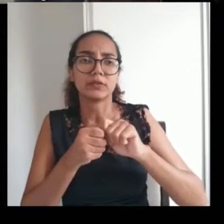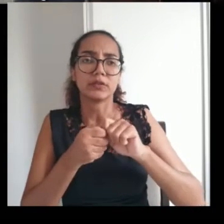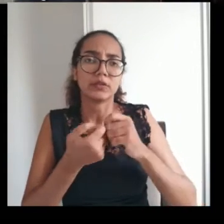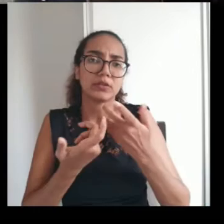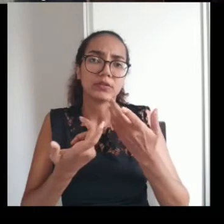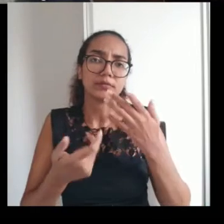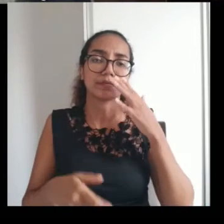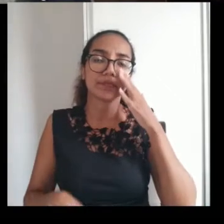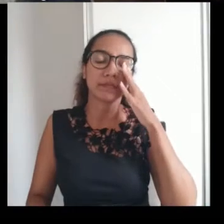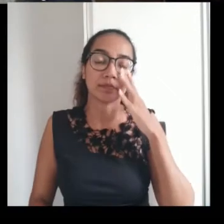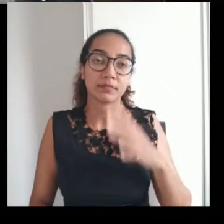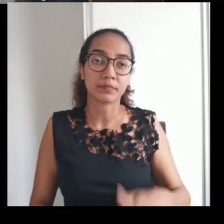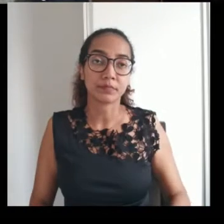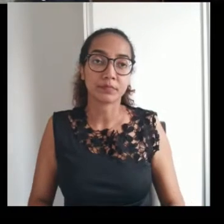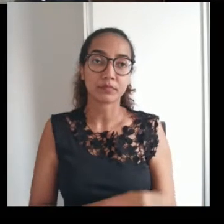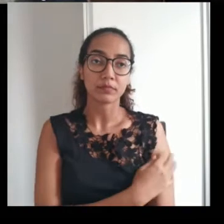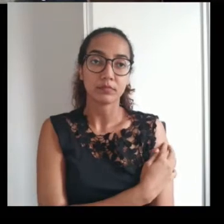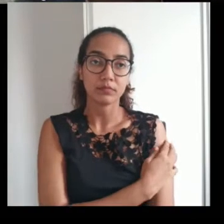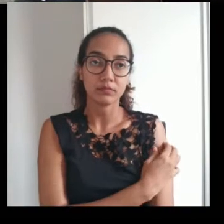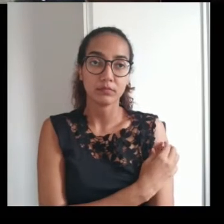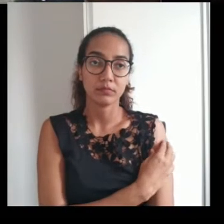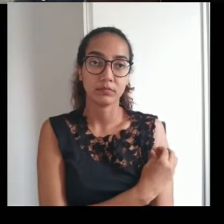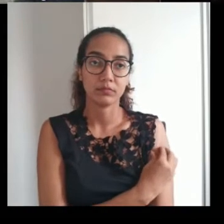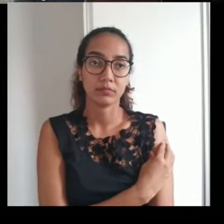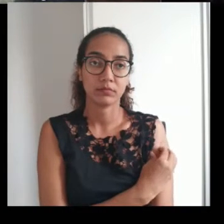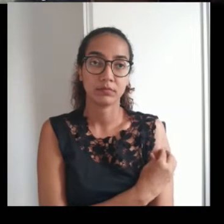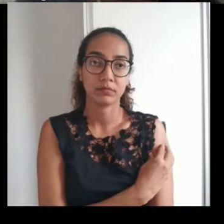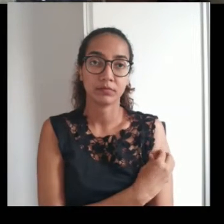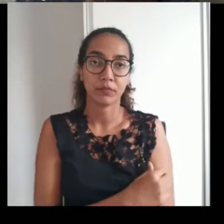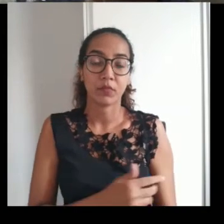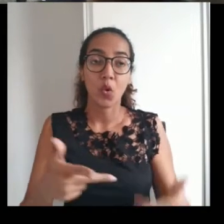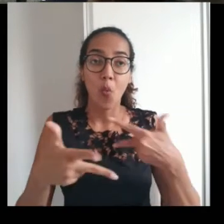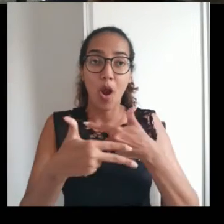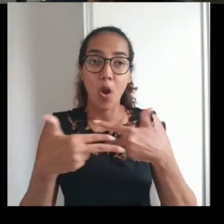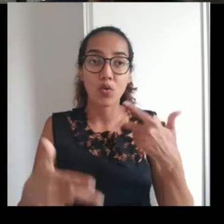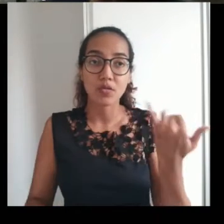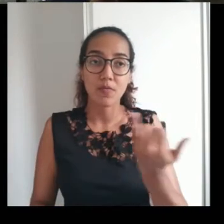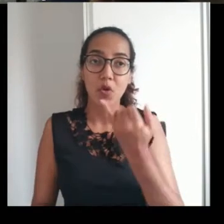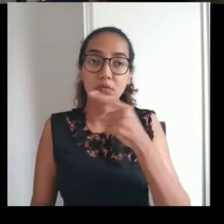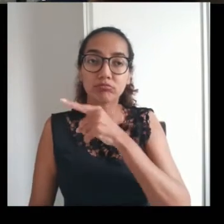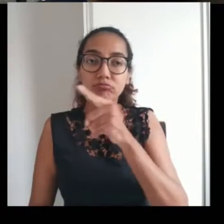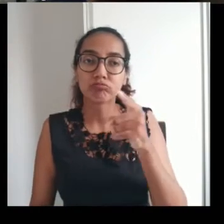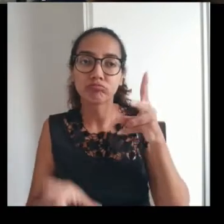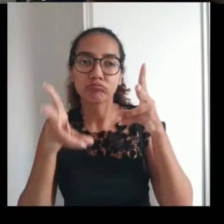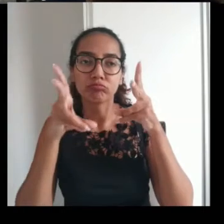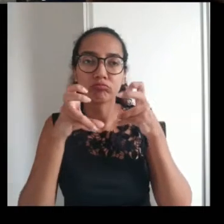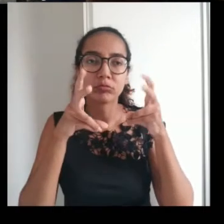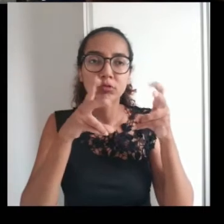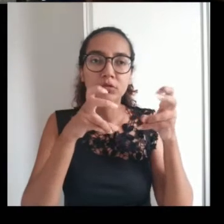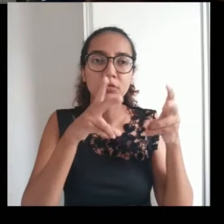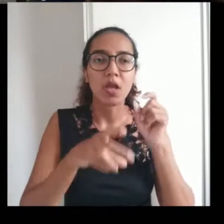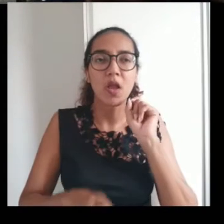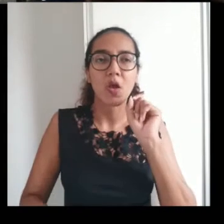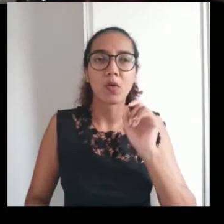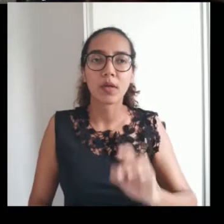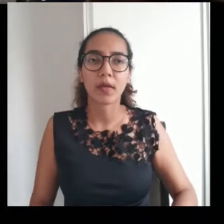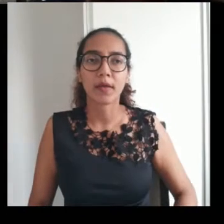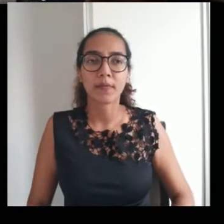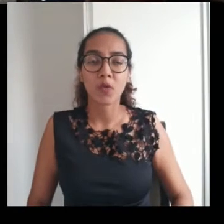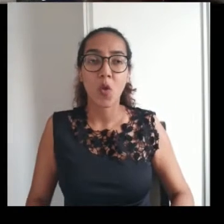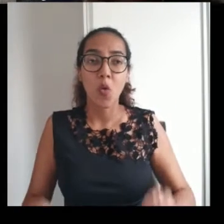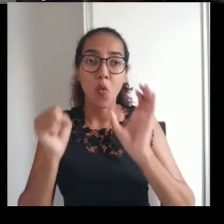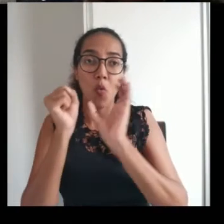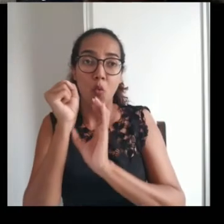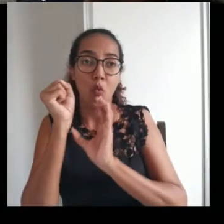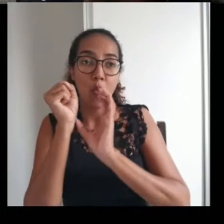testes e tal. Né? Uma coisa importante para vocês prestarem atenção também, tá? Diz respeito à duplicação de código, né?